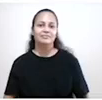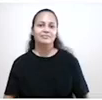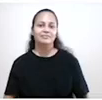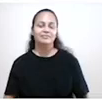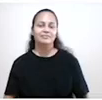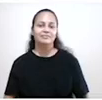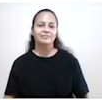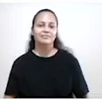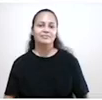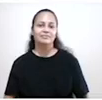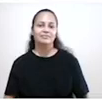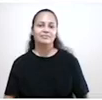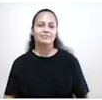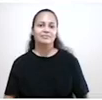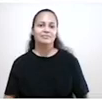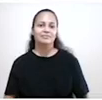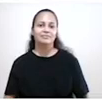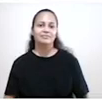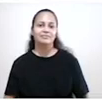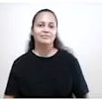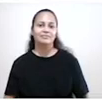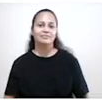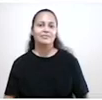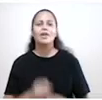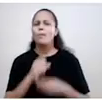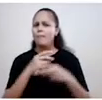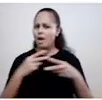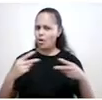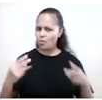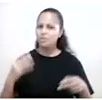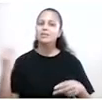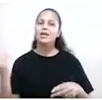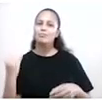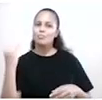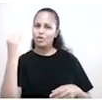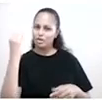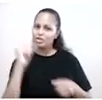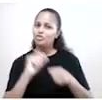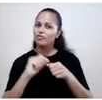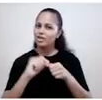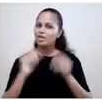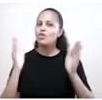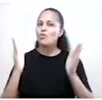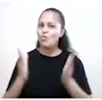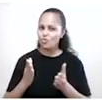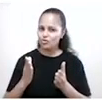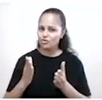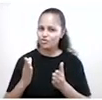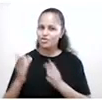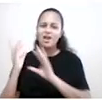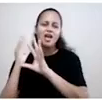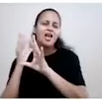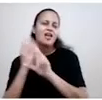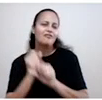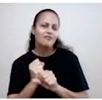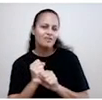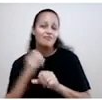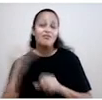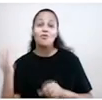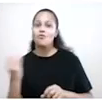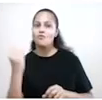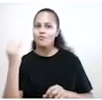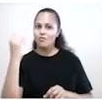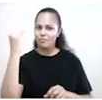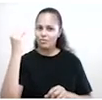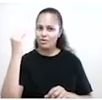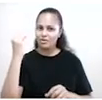today is to reveal important topics. Então, uma coisa bem importante que vamos fazer hoje é rever